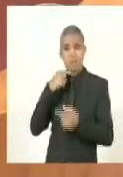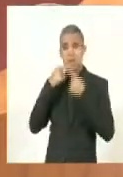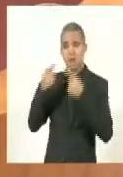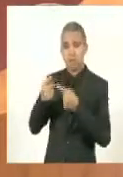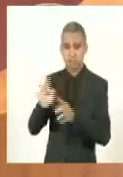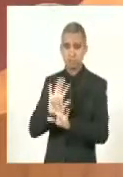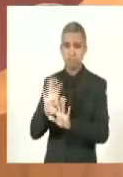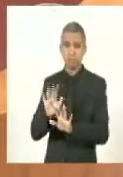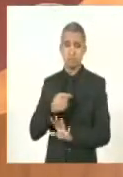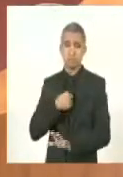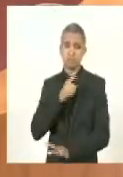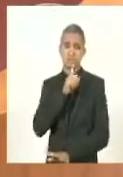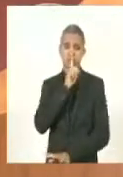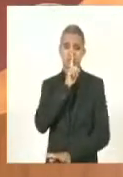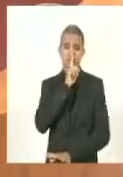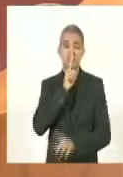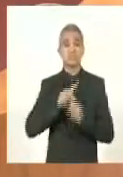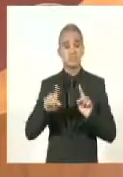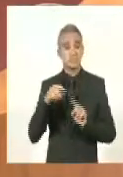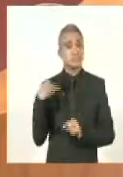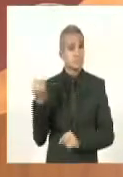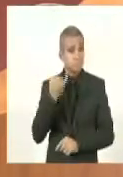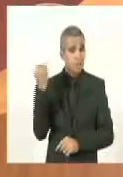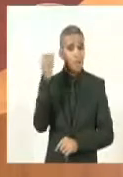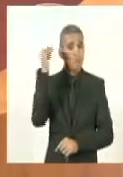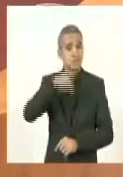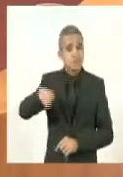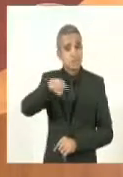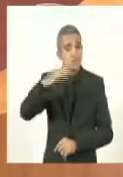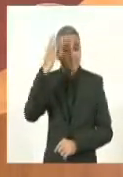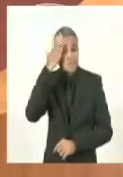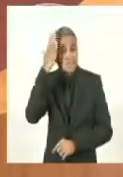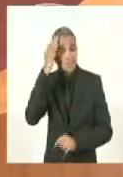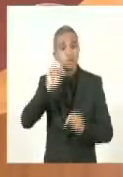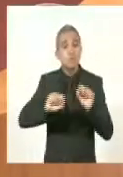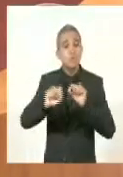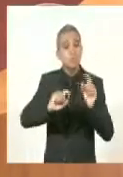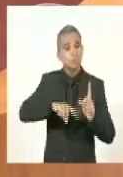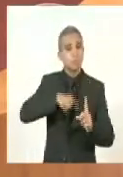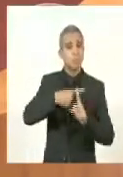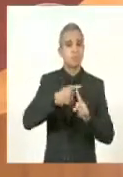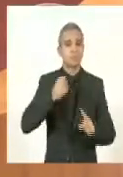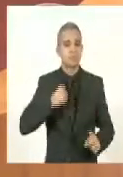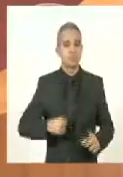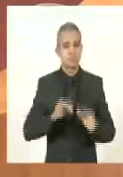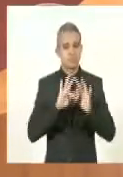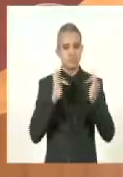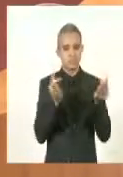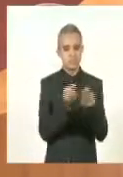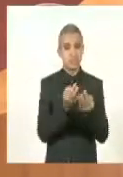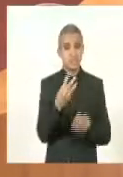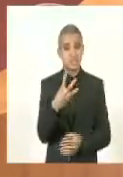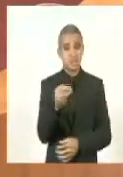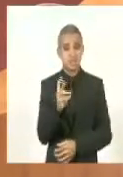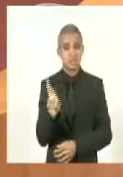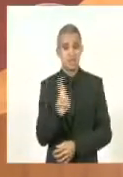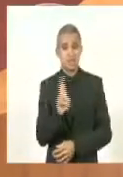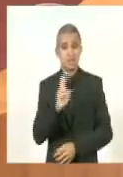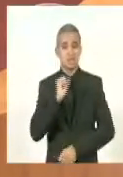levantei. Mas é importante que a população saiba o que é o Mais Bolsa Família. R$ 30 por ano para cada